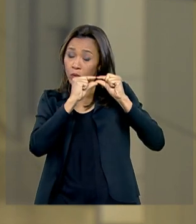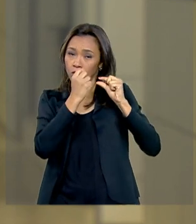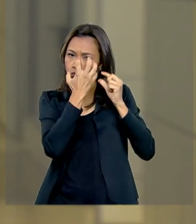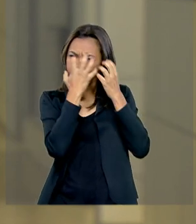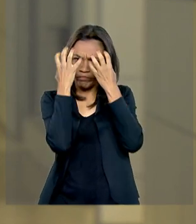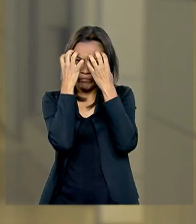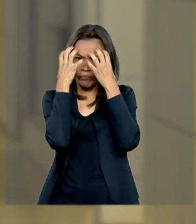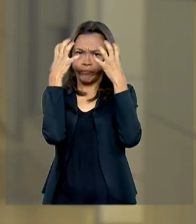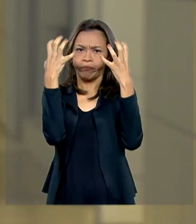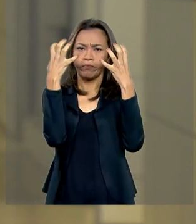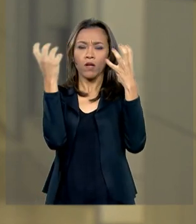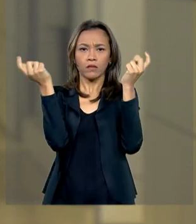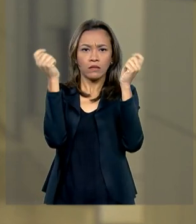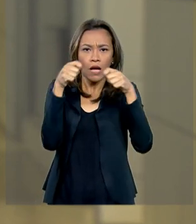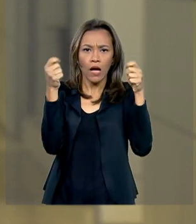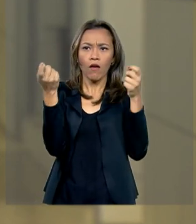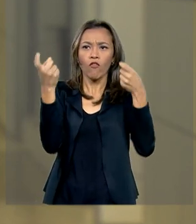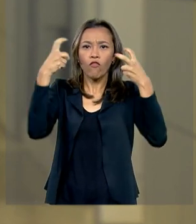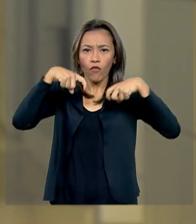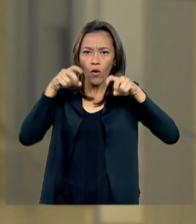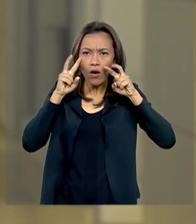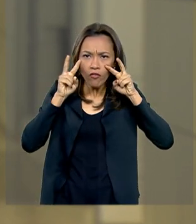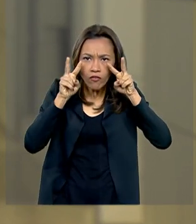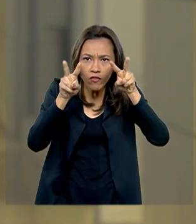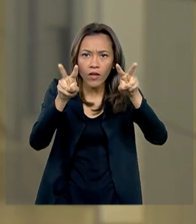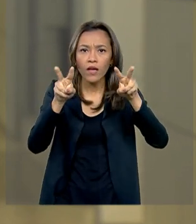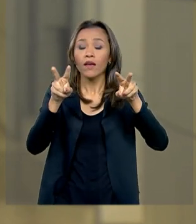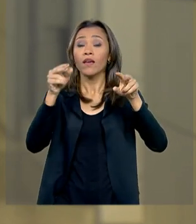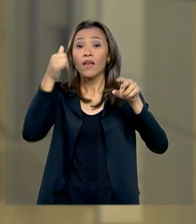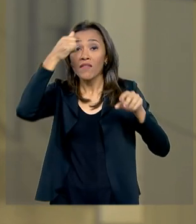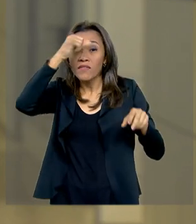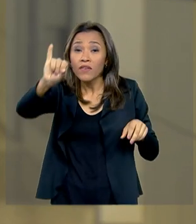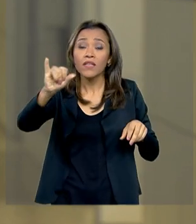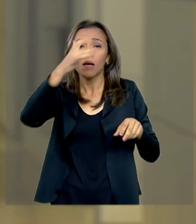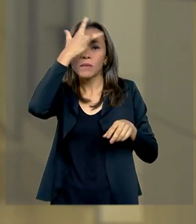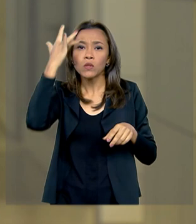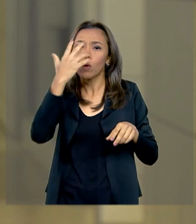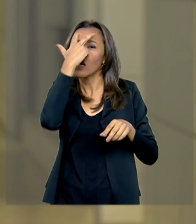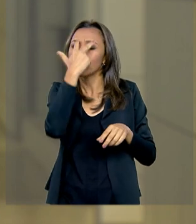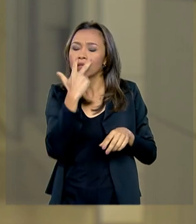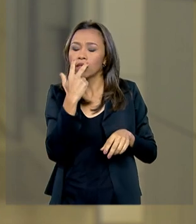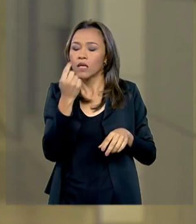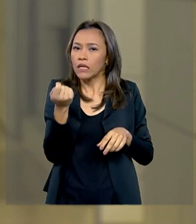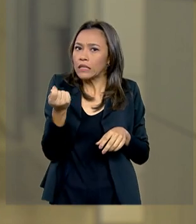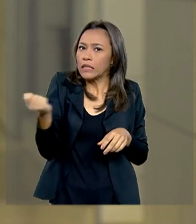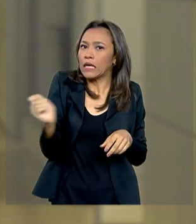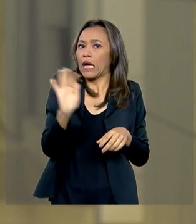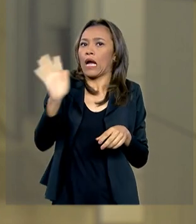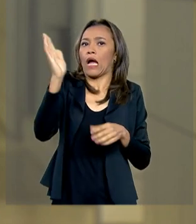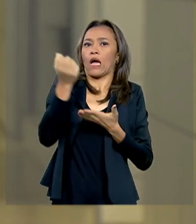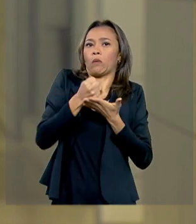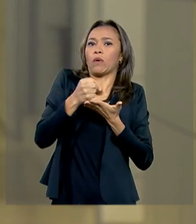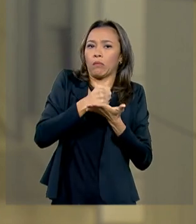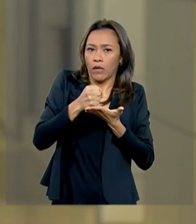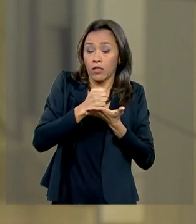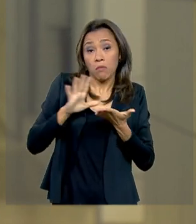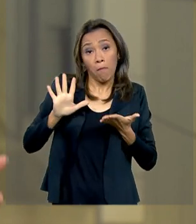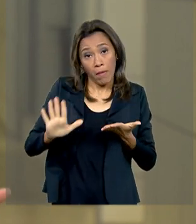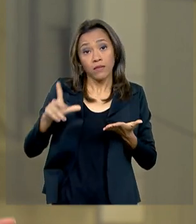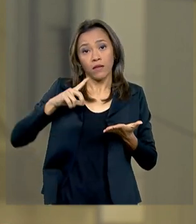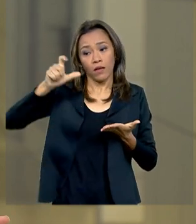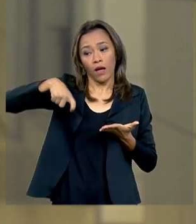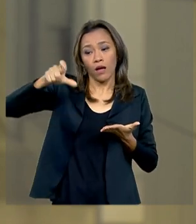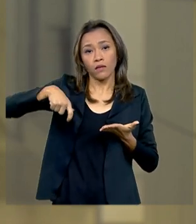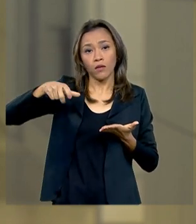devolve a capacidade de visão e reduz as chances da pessoa ficar cega. A dose é cara, mas como Dona Helena tem plano de saúde, ele